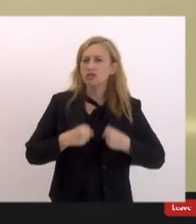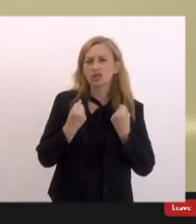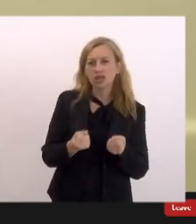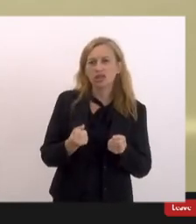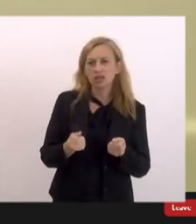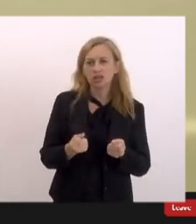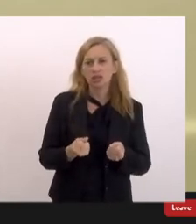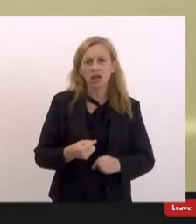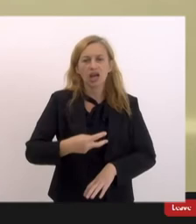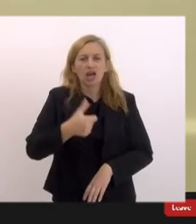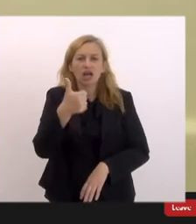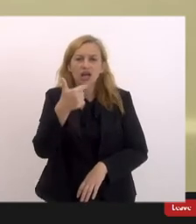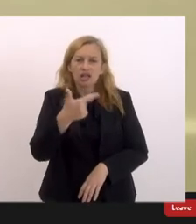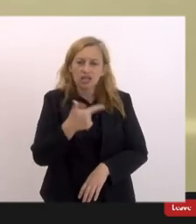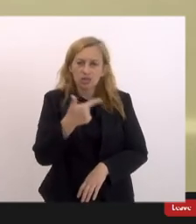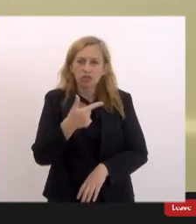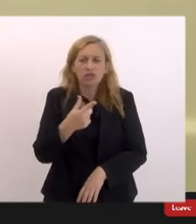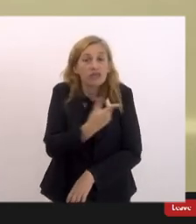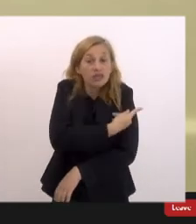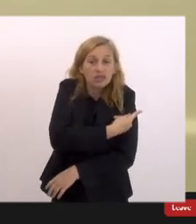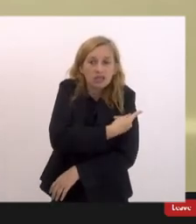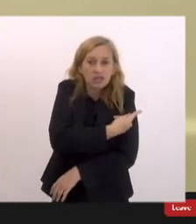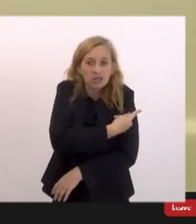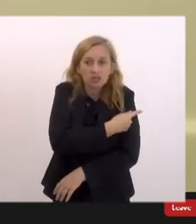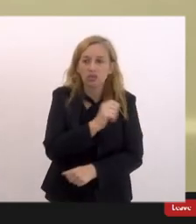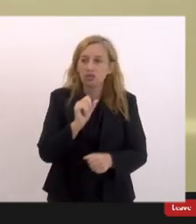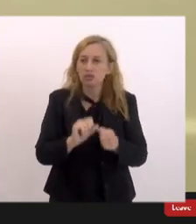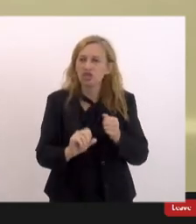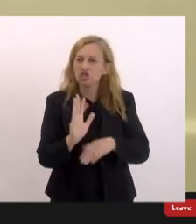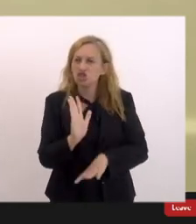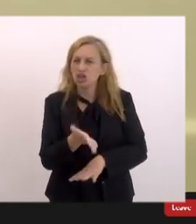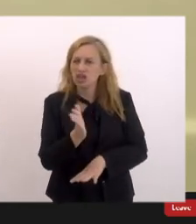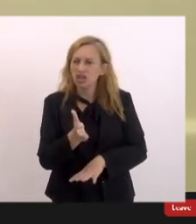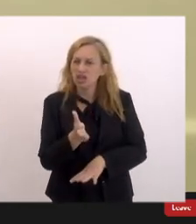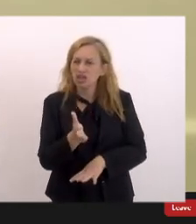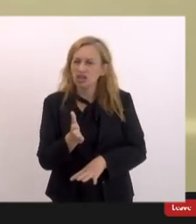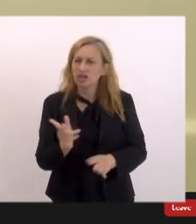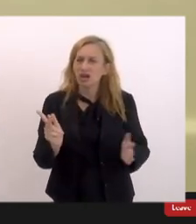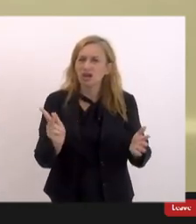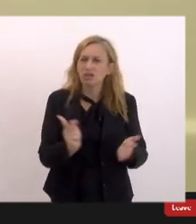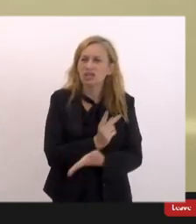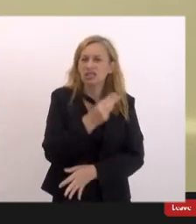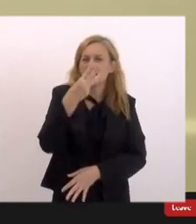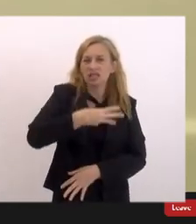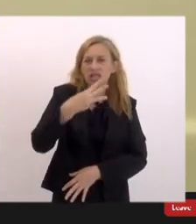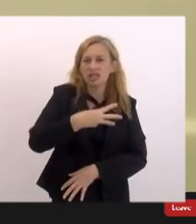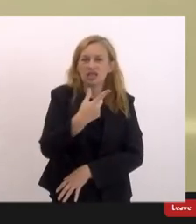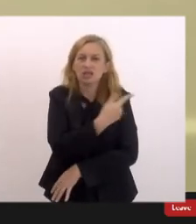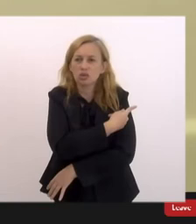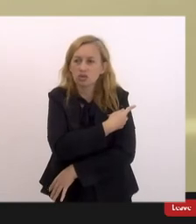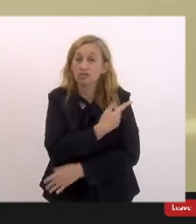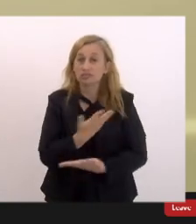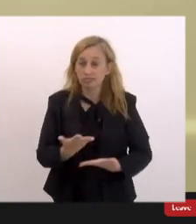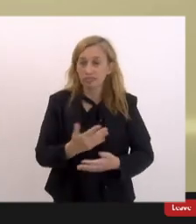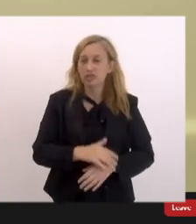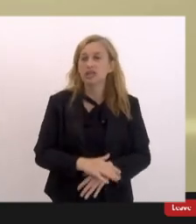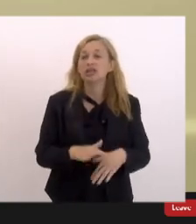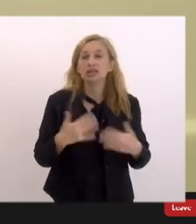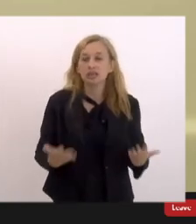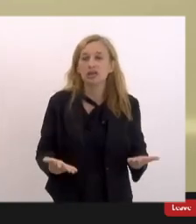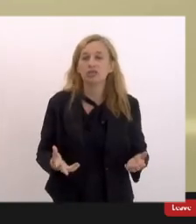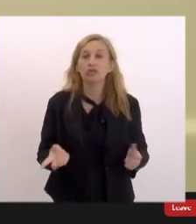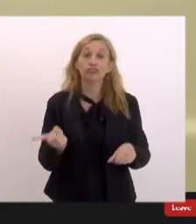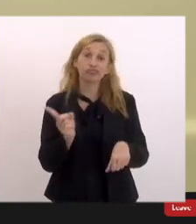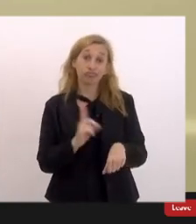da segunda dose. Quando a gente fez isso, já estava na terceira dose, já estava na dose de reforço. Então, é um